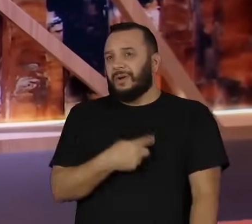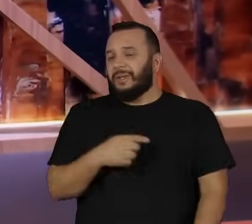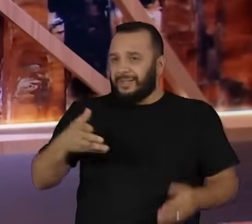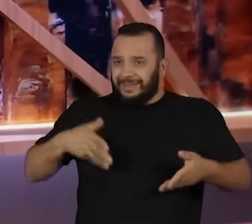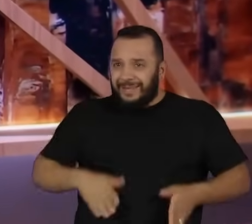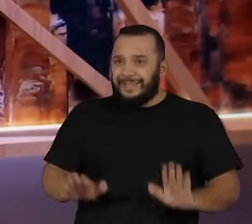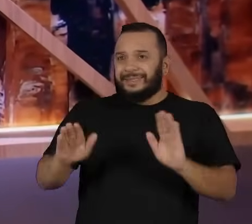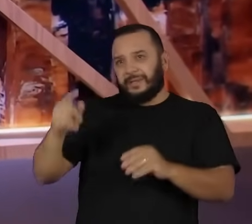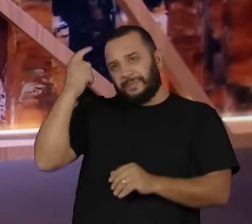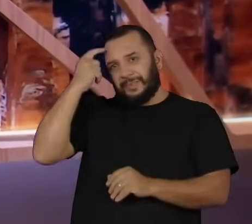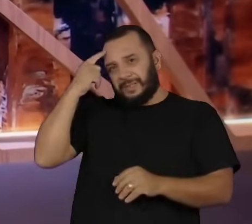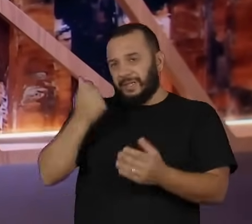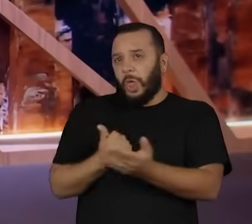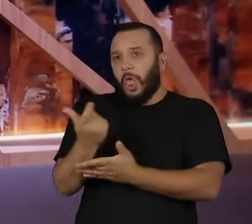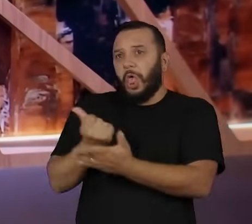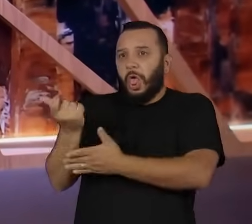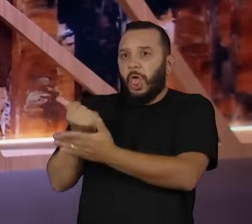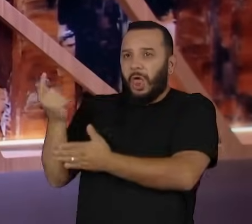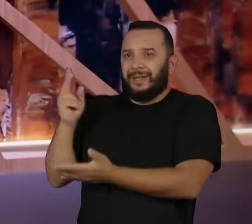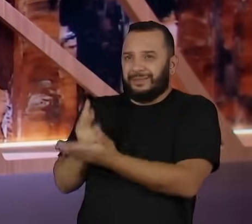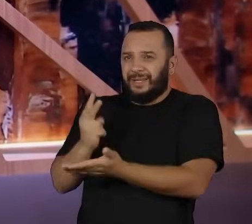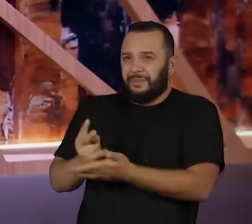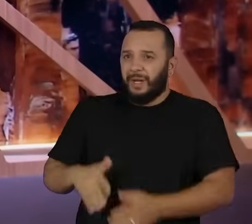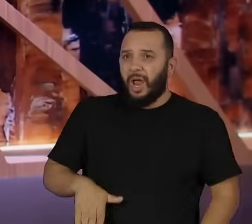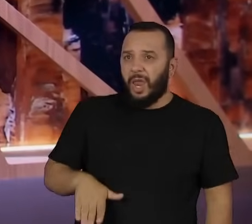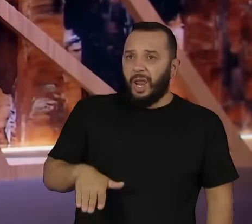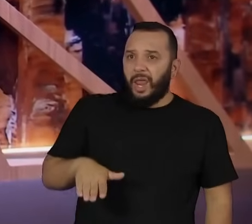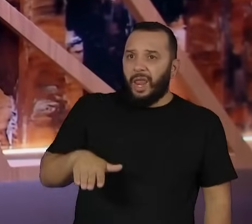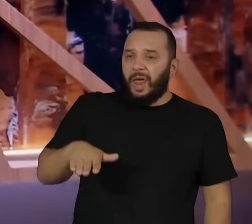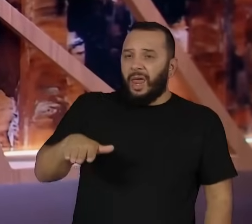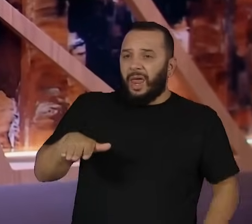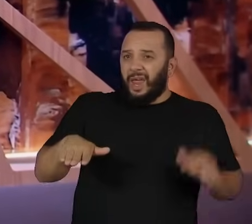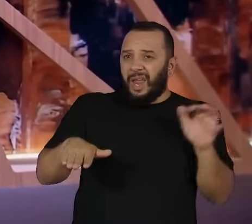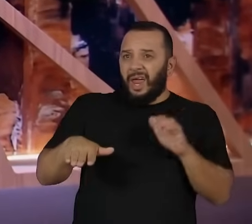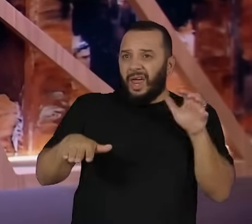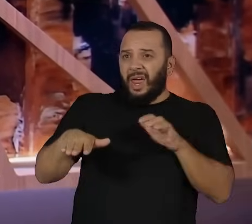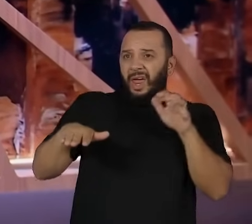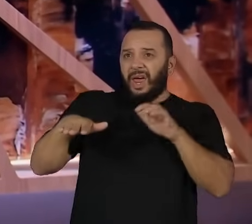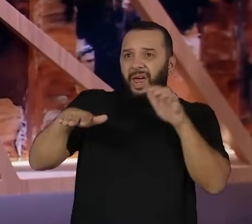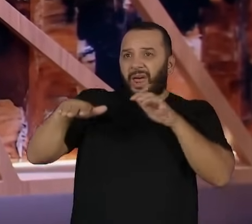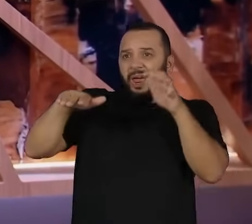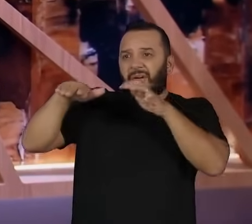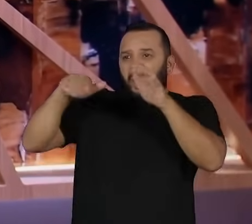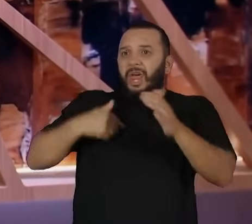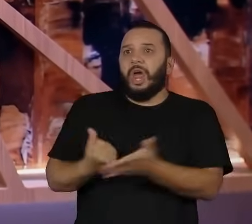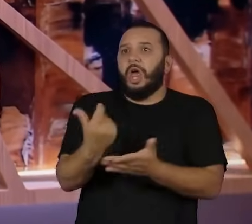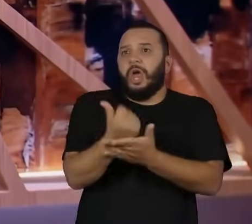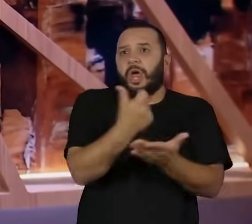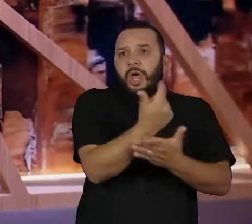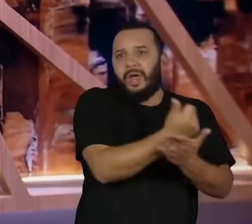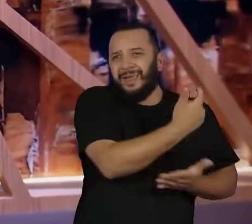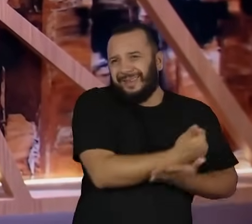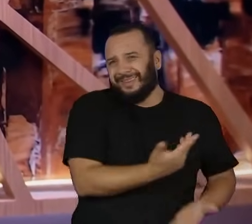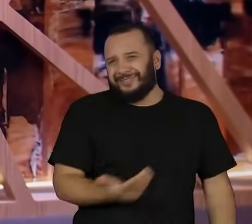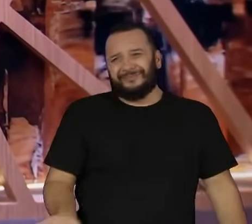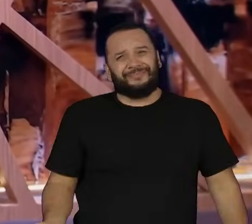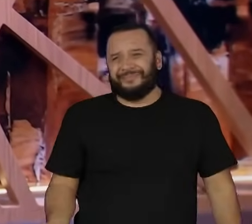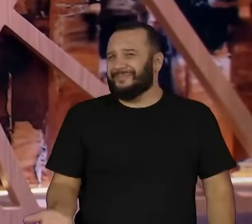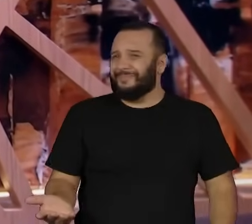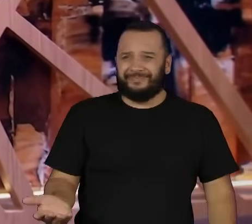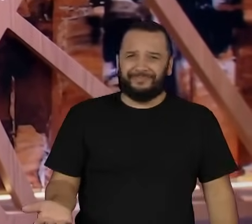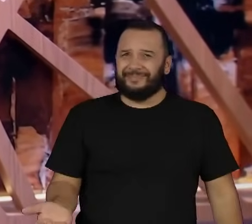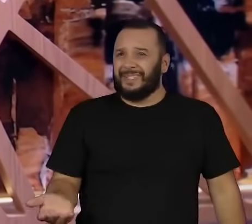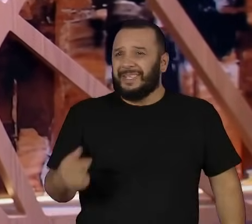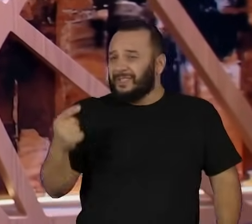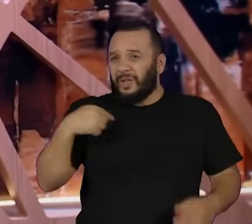e consumindo já. Desde criança, a gente está nessa sociedade que faz com que a gente queira cada vez mais, cada vez mais, cada vez mais. E a gente nem olha